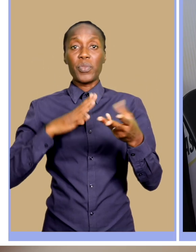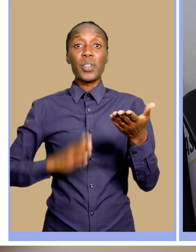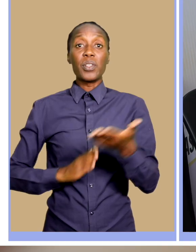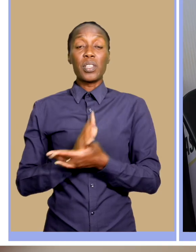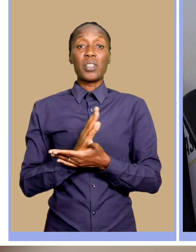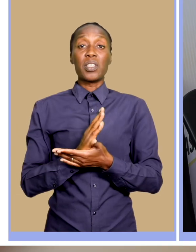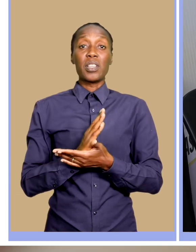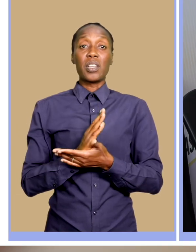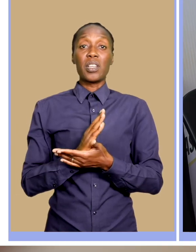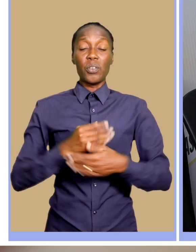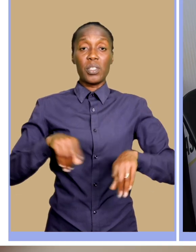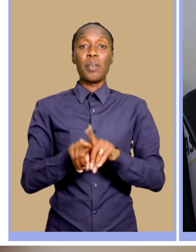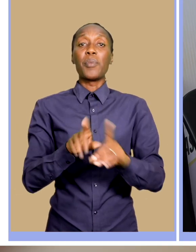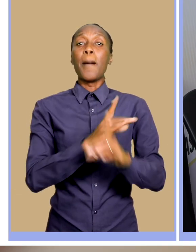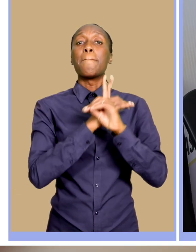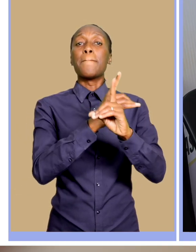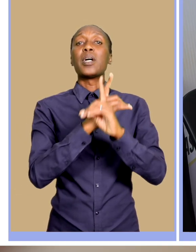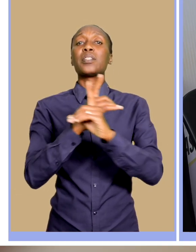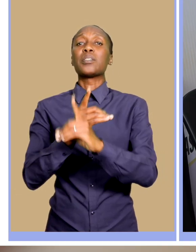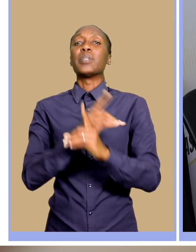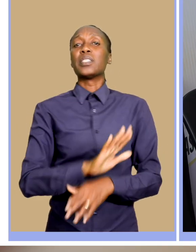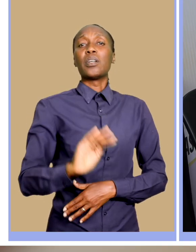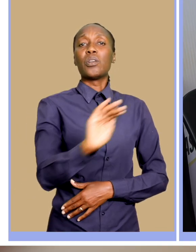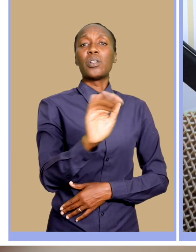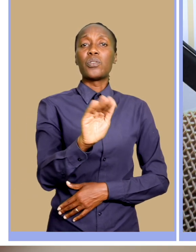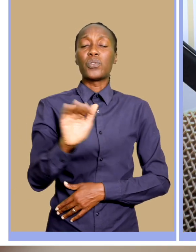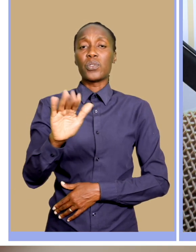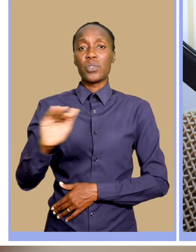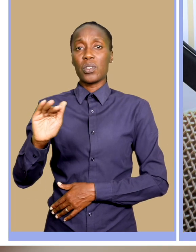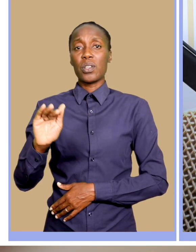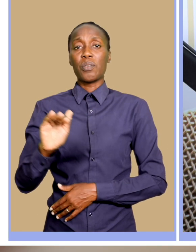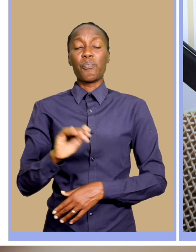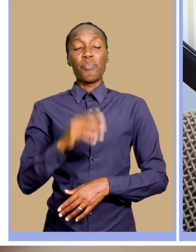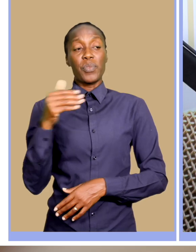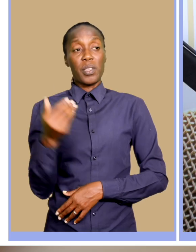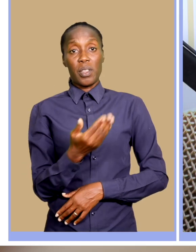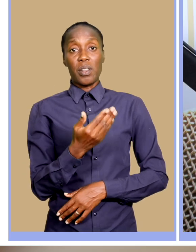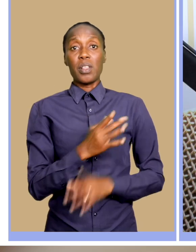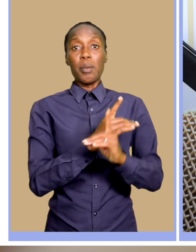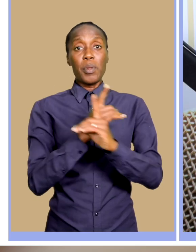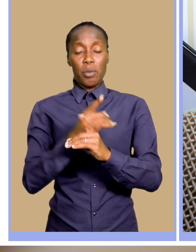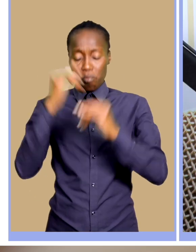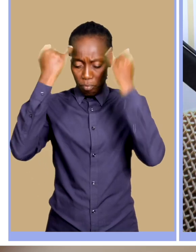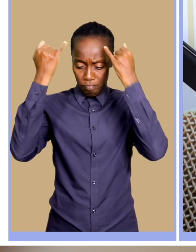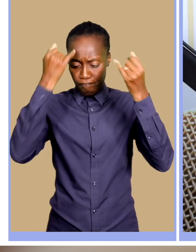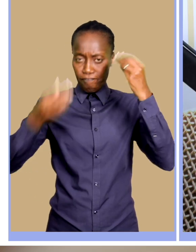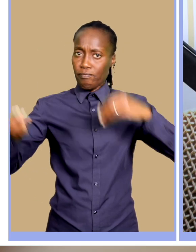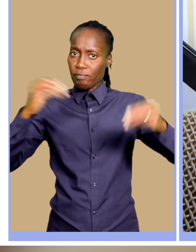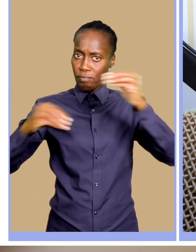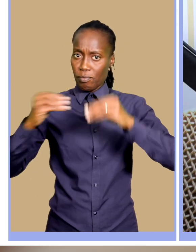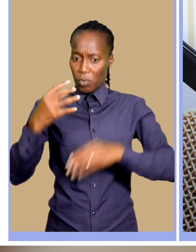tem o direito a uma participação ativa na sociedade. Ou seja, ele tem o direito em